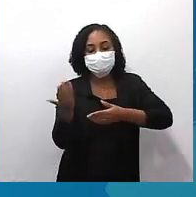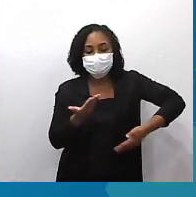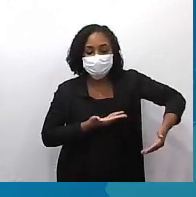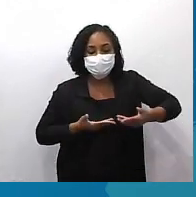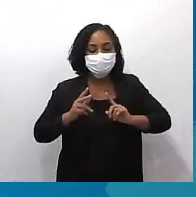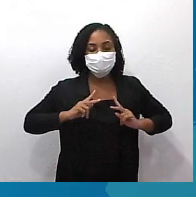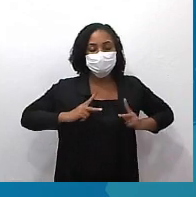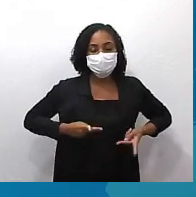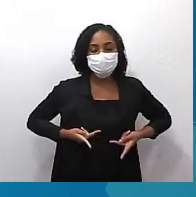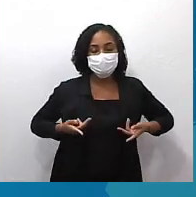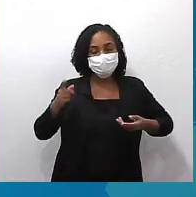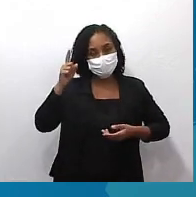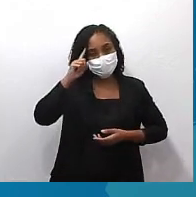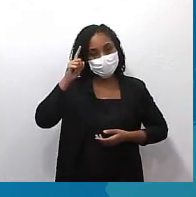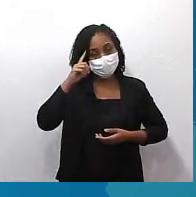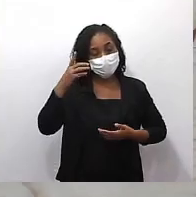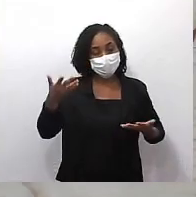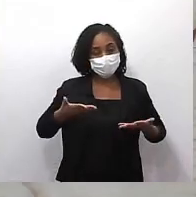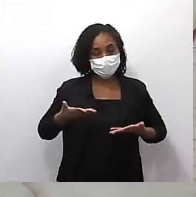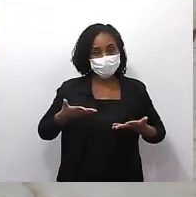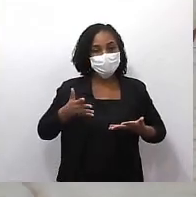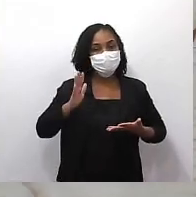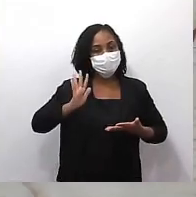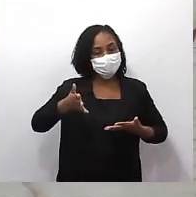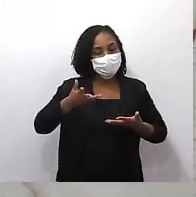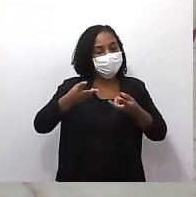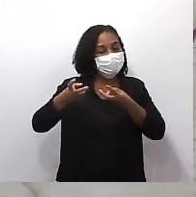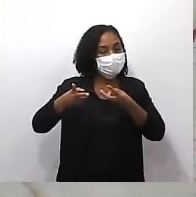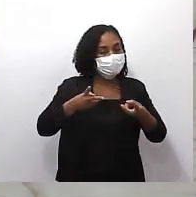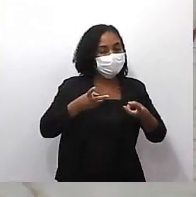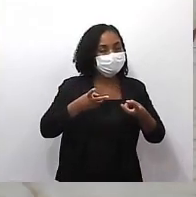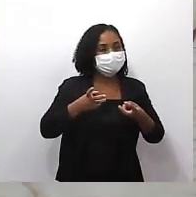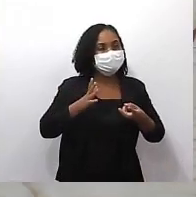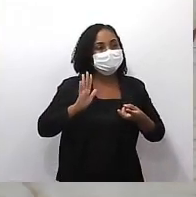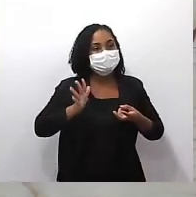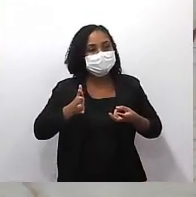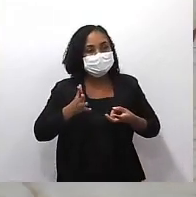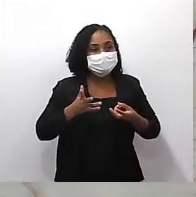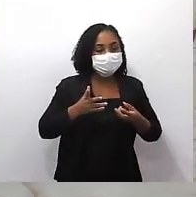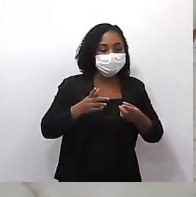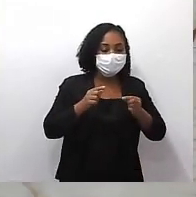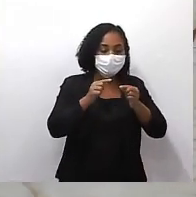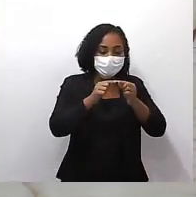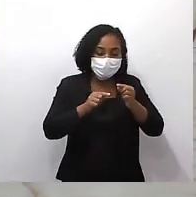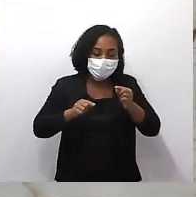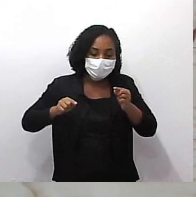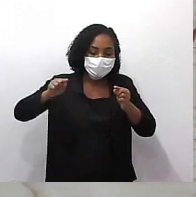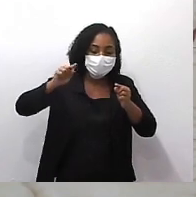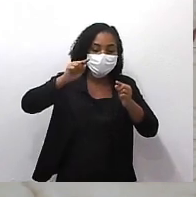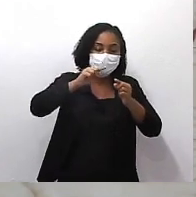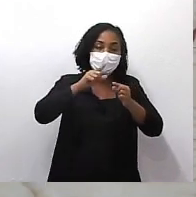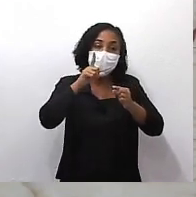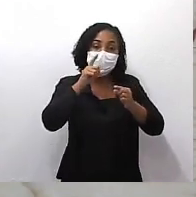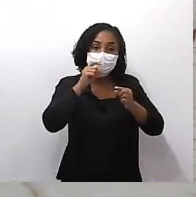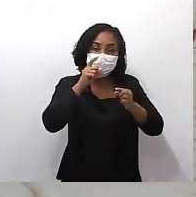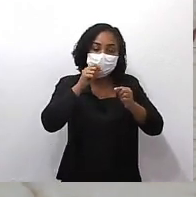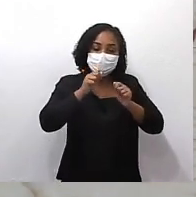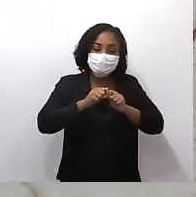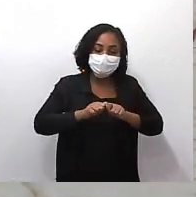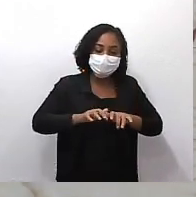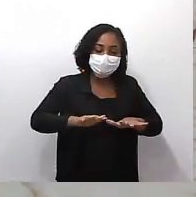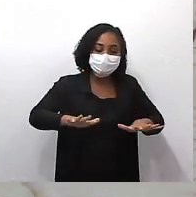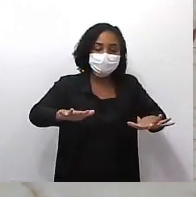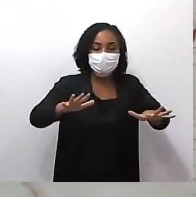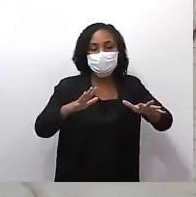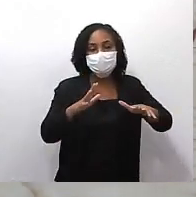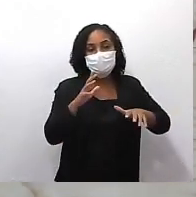humanidade nos dias de hoje? A gente já viu numa primeira aula um pouco sobre o ciclo da água e a distribuição da água no